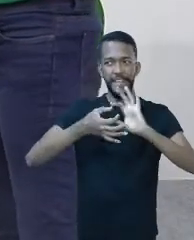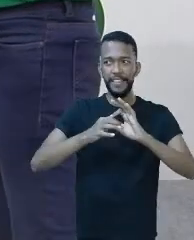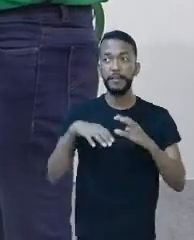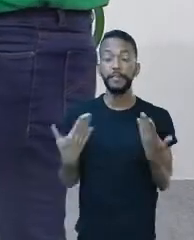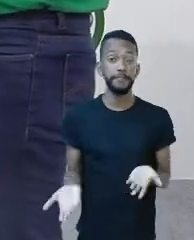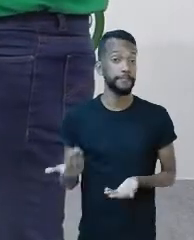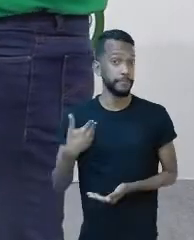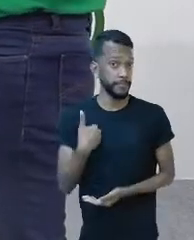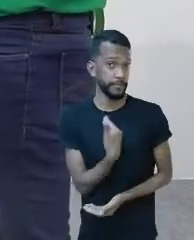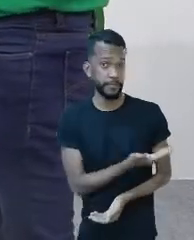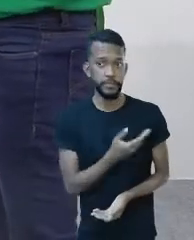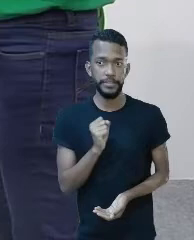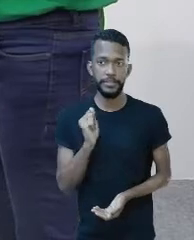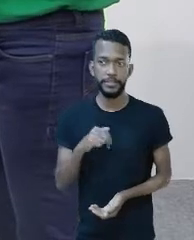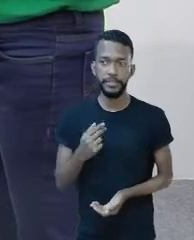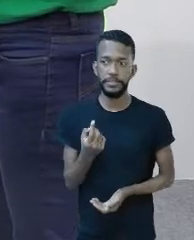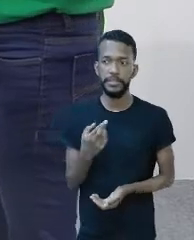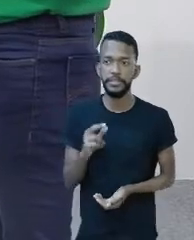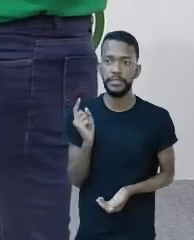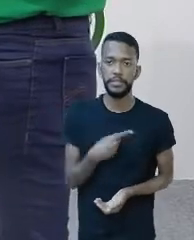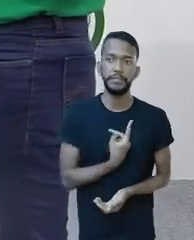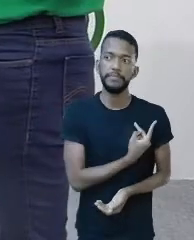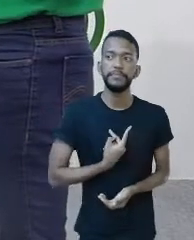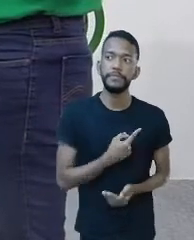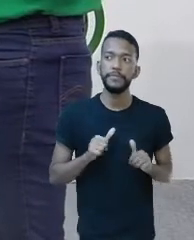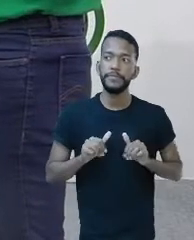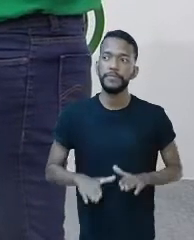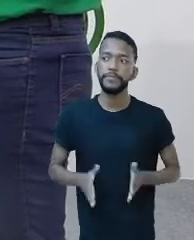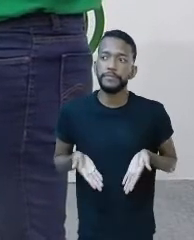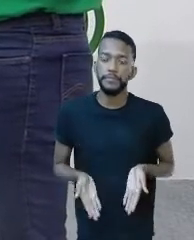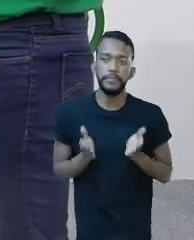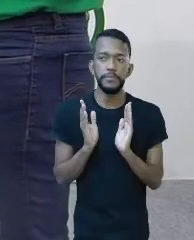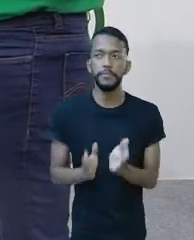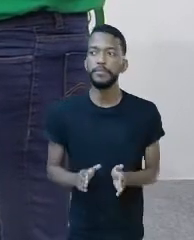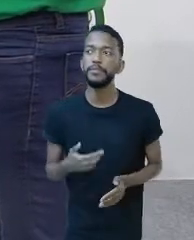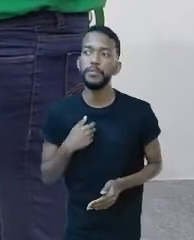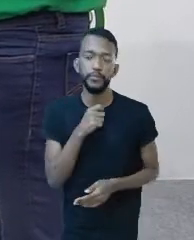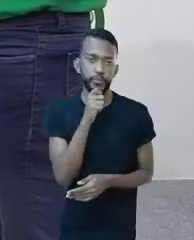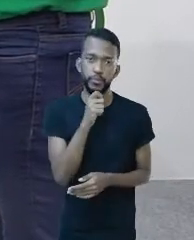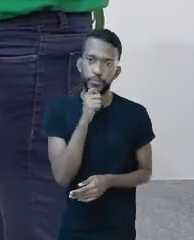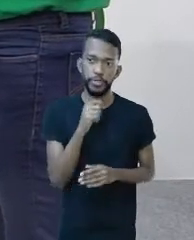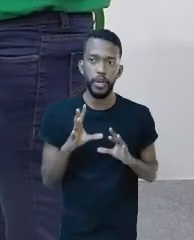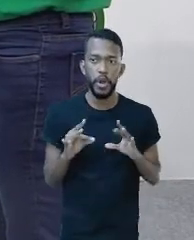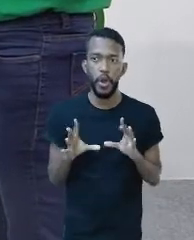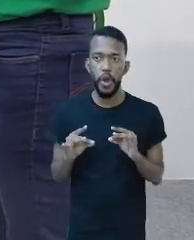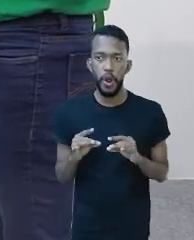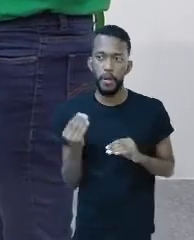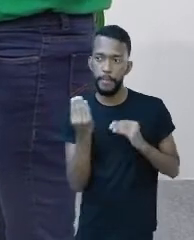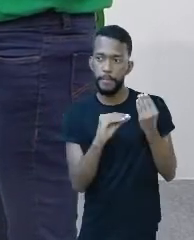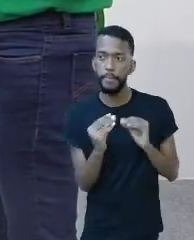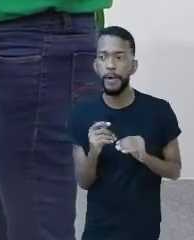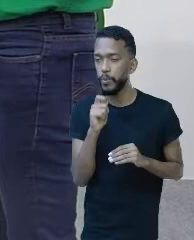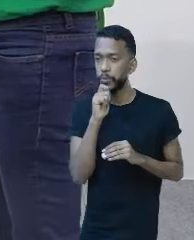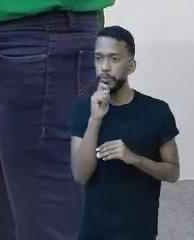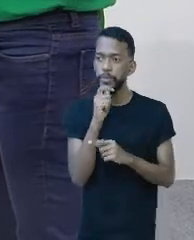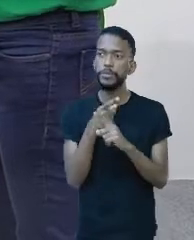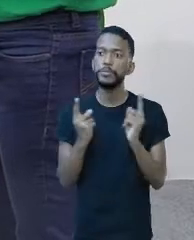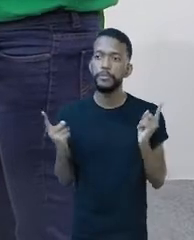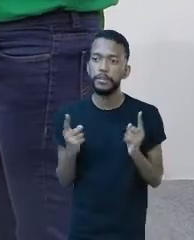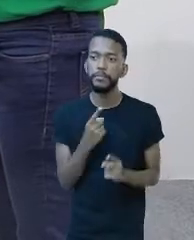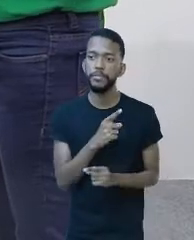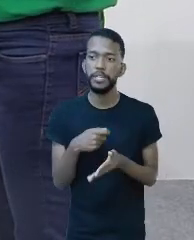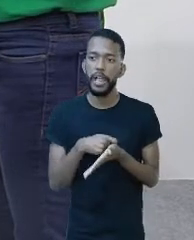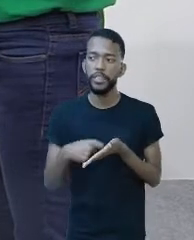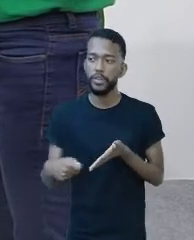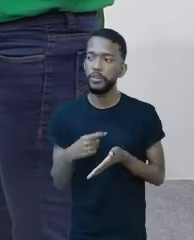Sandra, nós ficamos aqui, eu não coloquei, não trouxe aqui a cola para botar ali no quadro, mas vocês aí anotem,